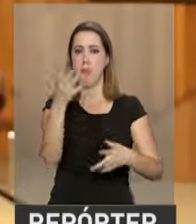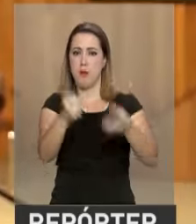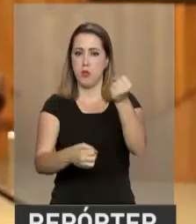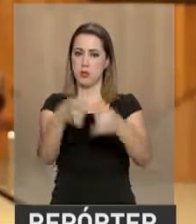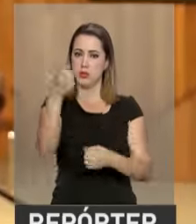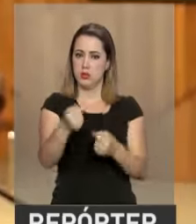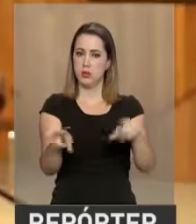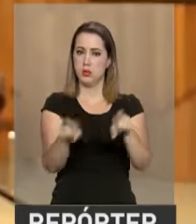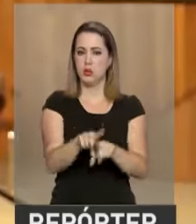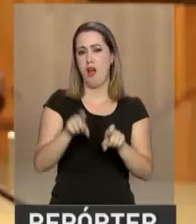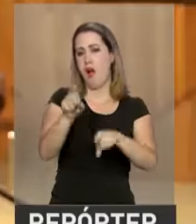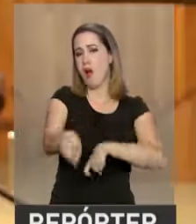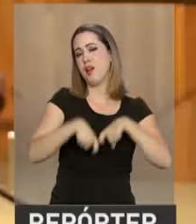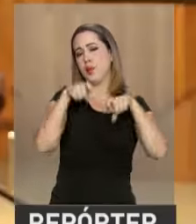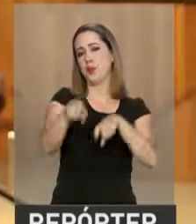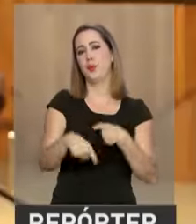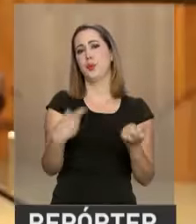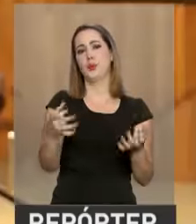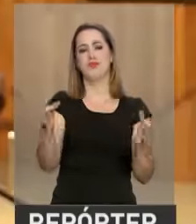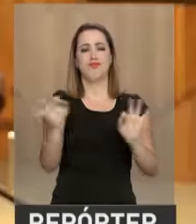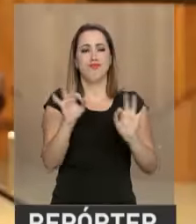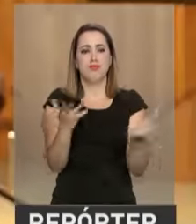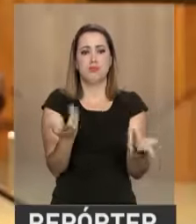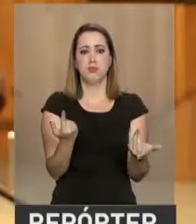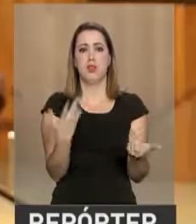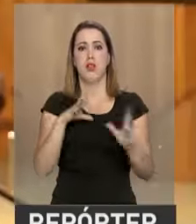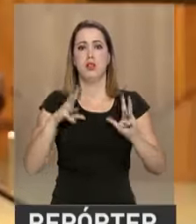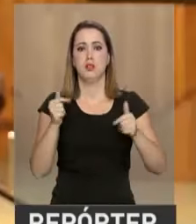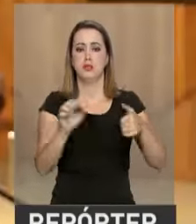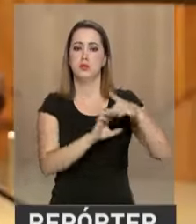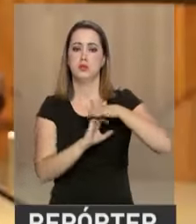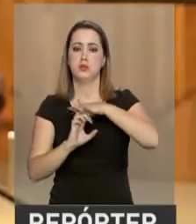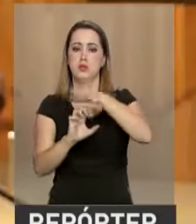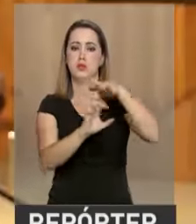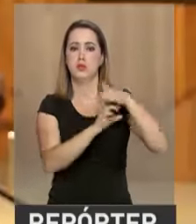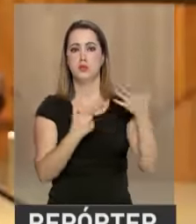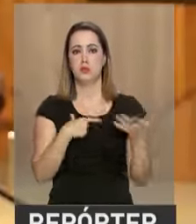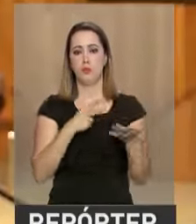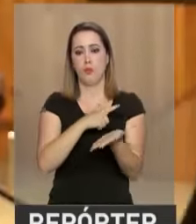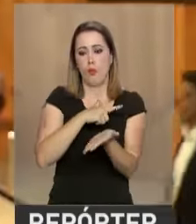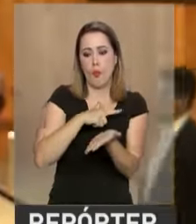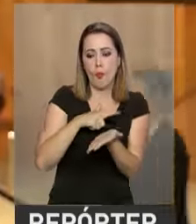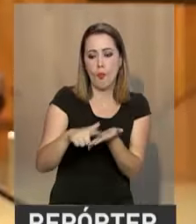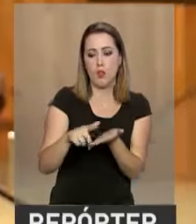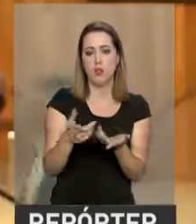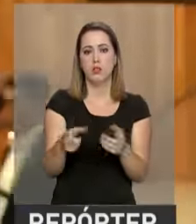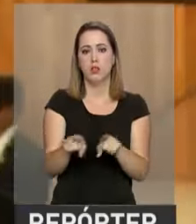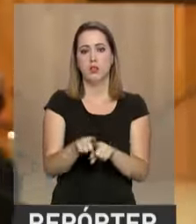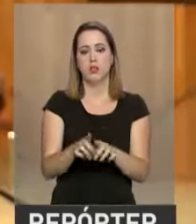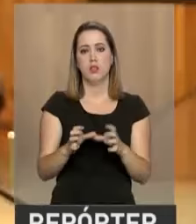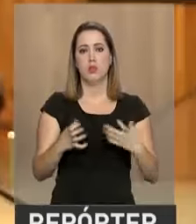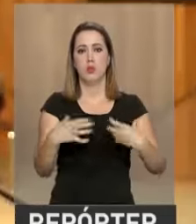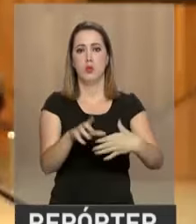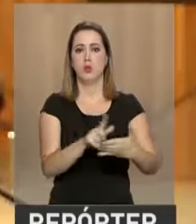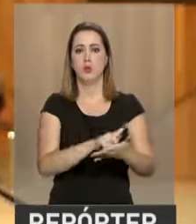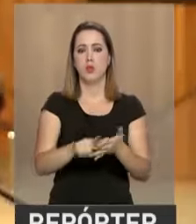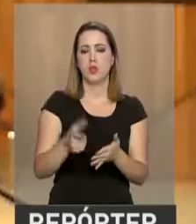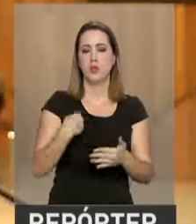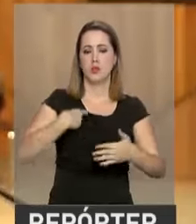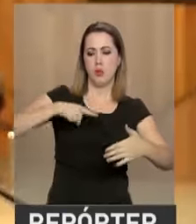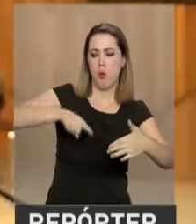agricultura ninguém nem fala mas todas as represas d'água que nós temos estão secas e nós estamos cavando